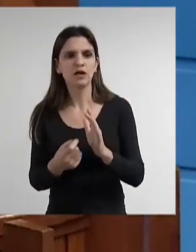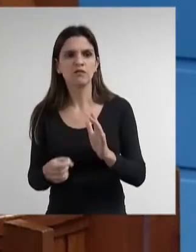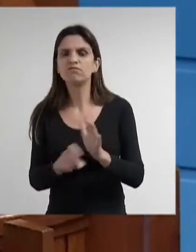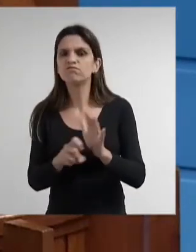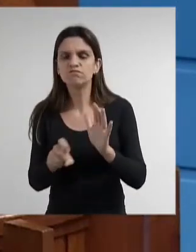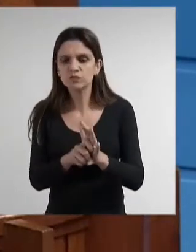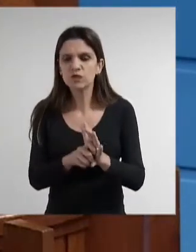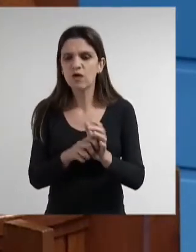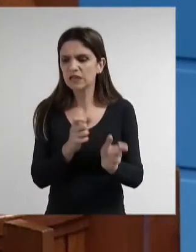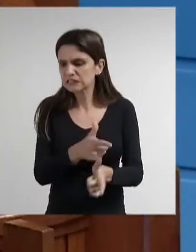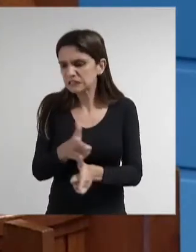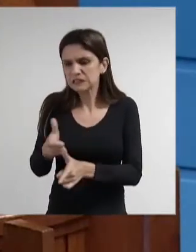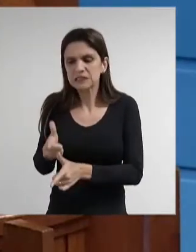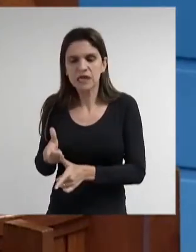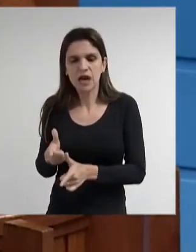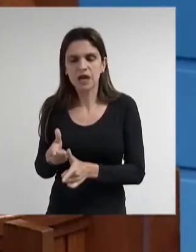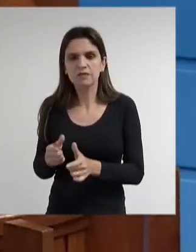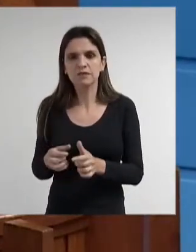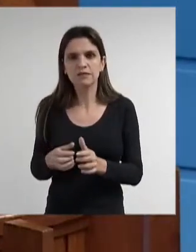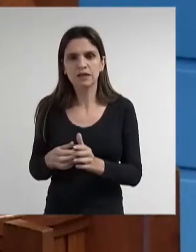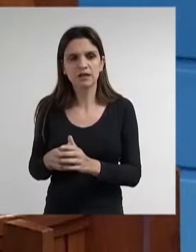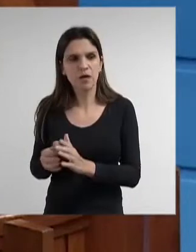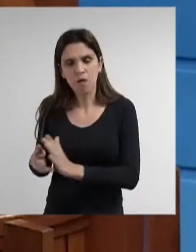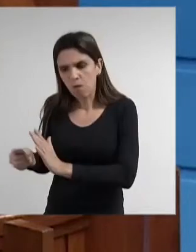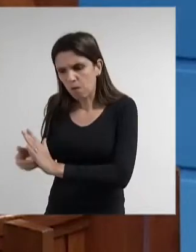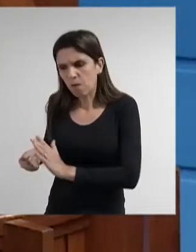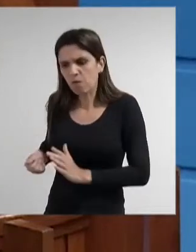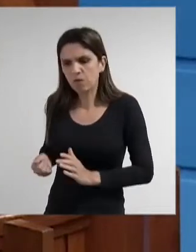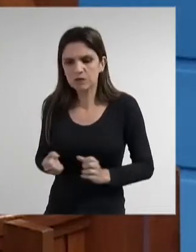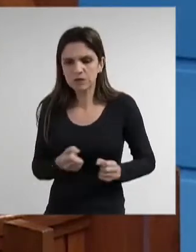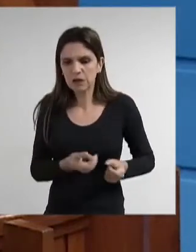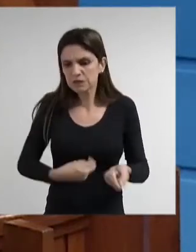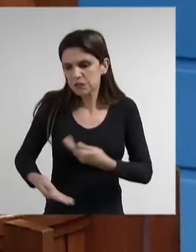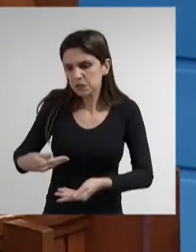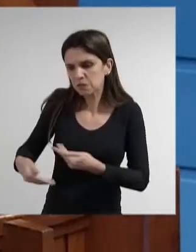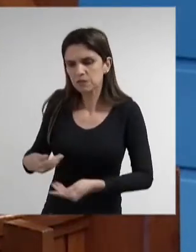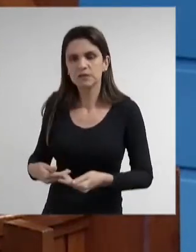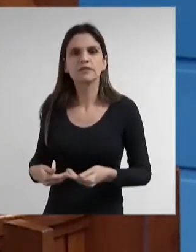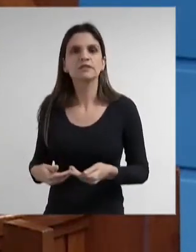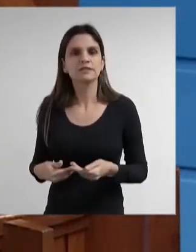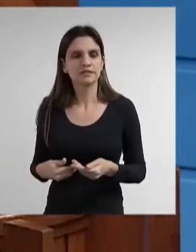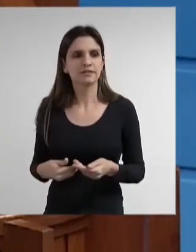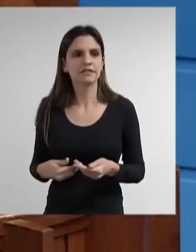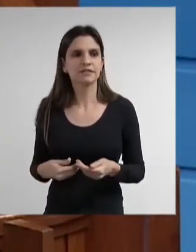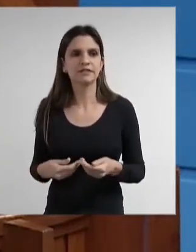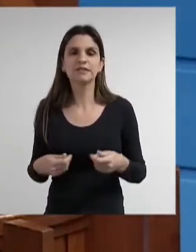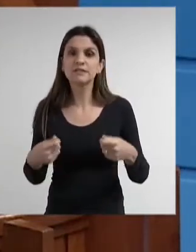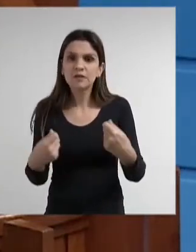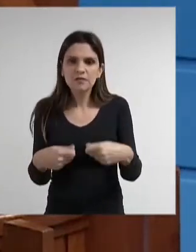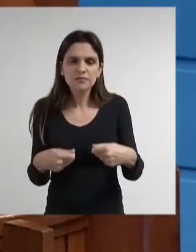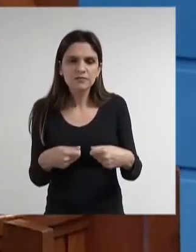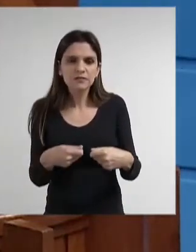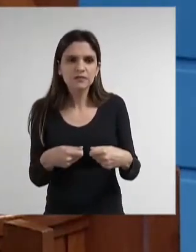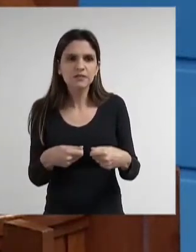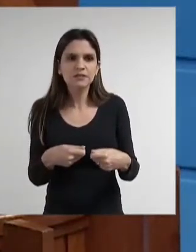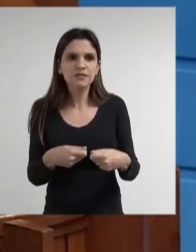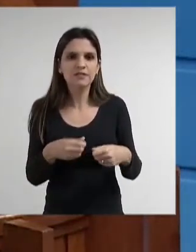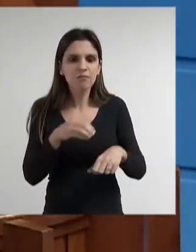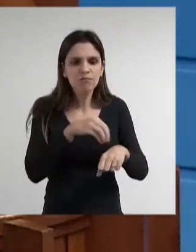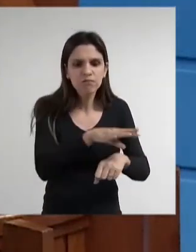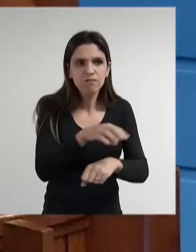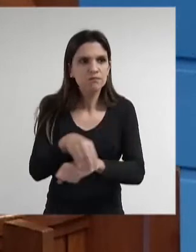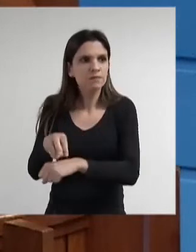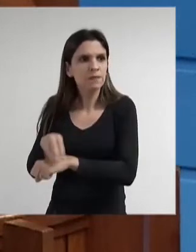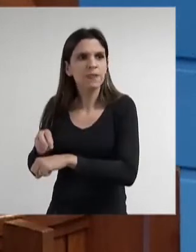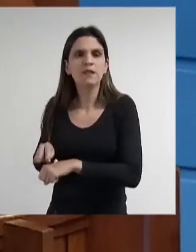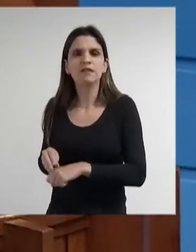contrabando, né, de mercadorias, essa operação ela tem que ter um cunho geral. A segurança, é o interesse da